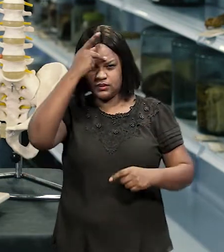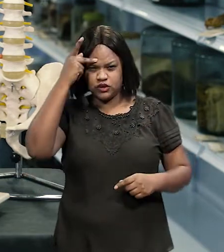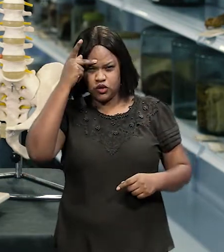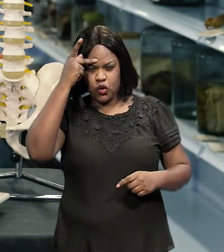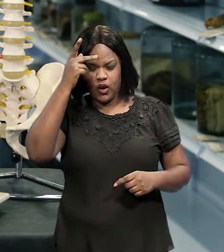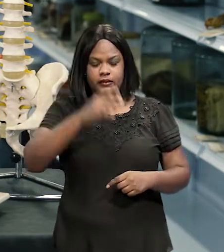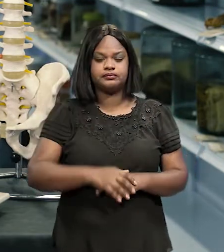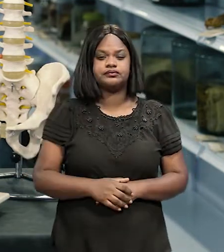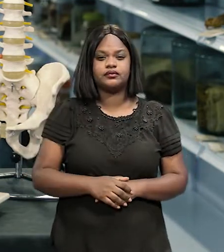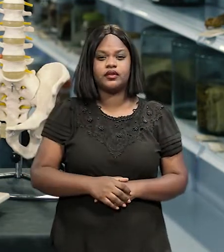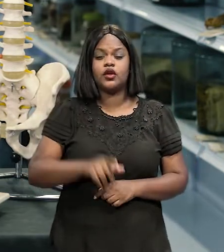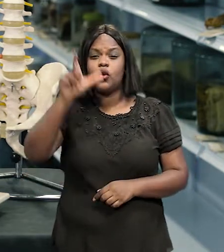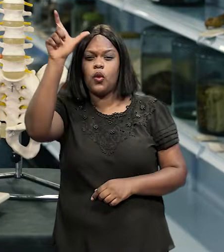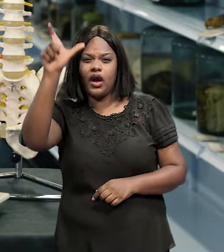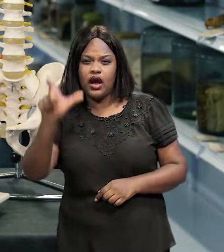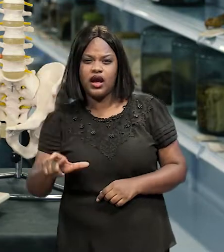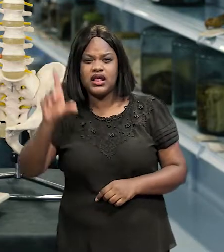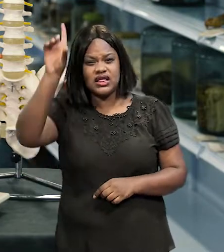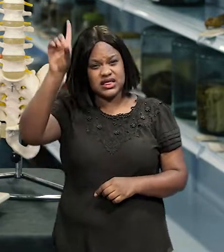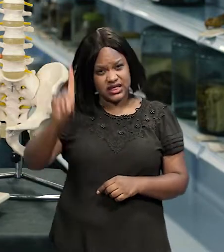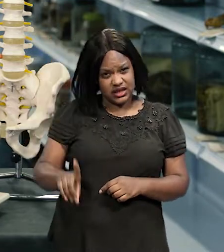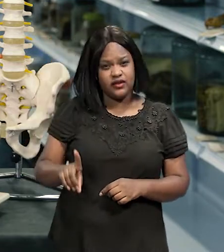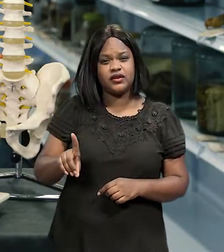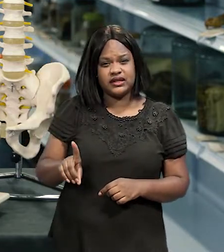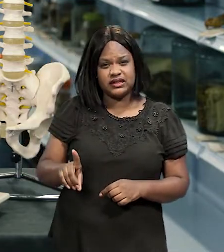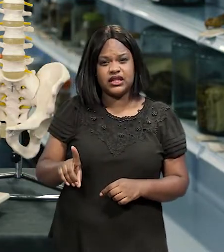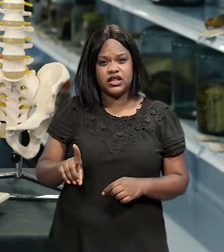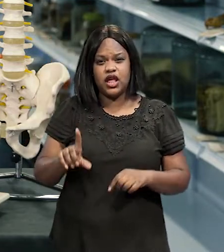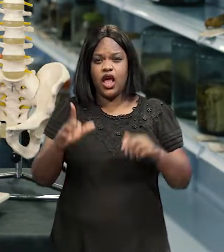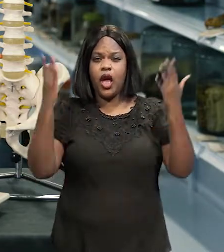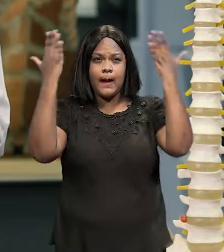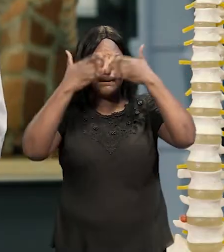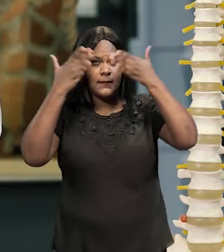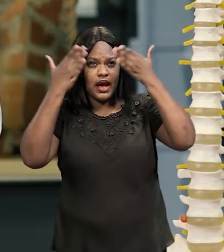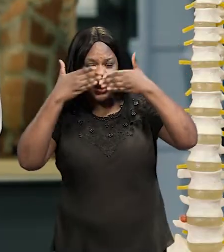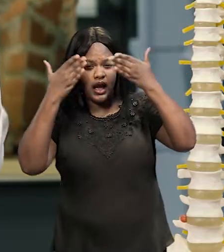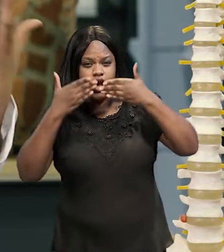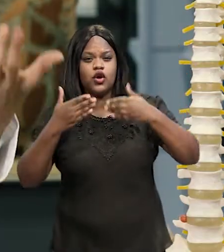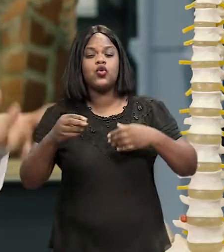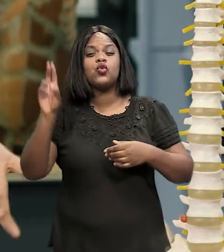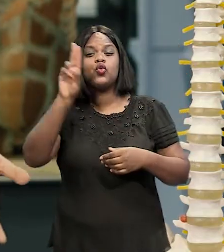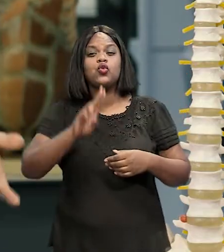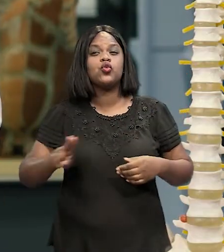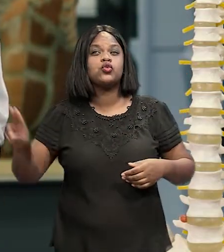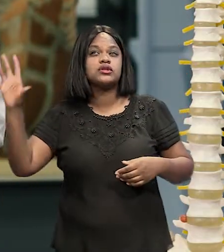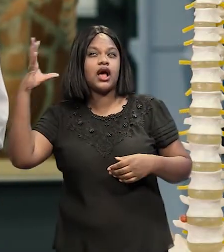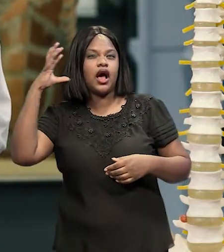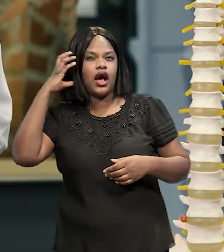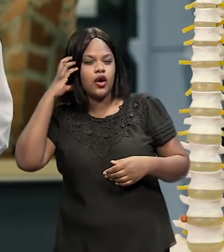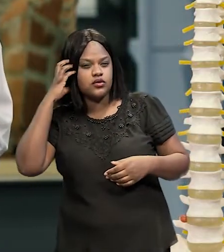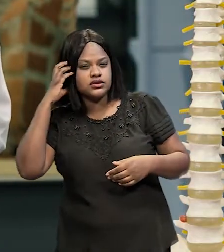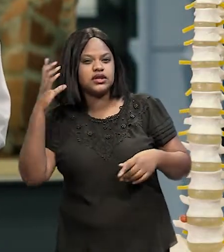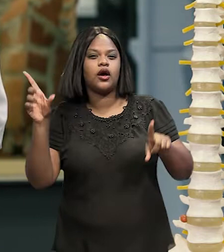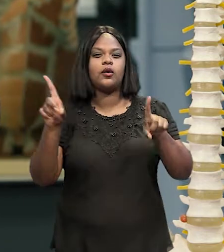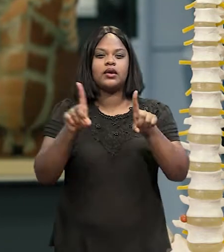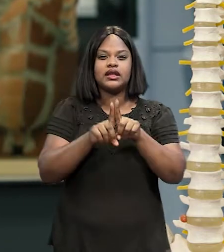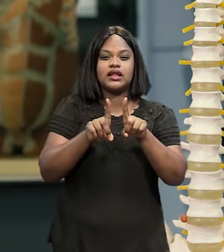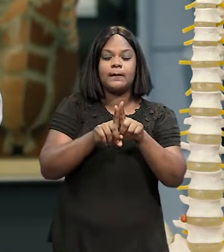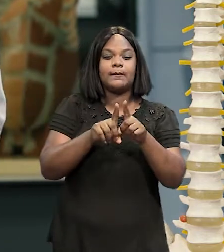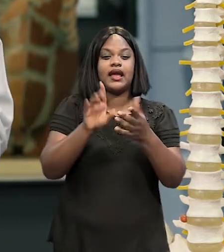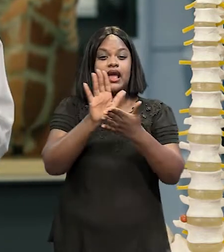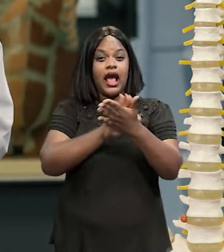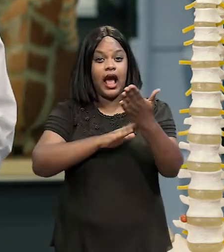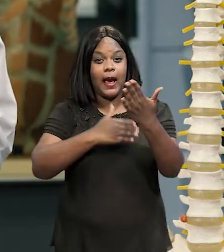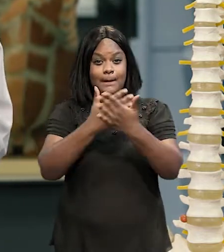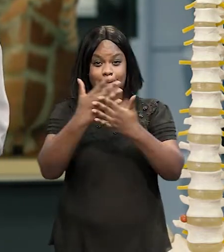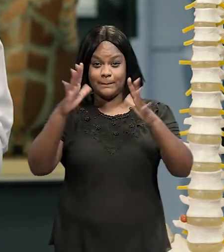deficientes visuais contam com outros sentidos para se situar e interpretar o mundo, como, por exemplo, a audição e o tato. E é o